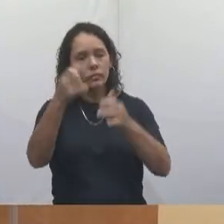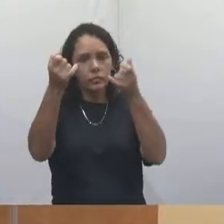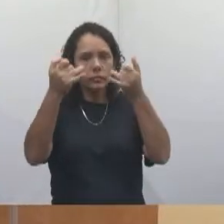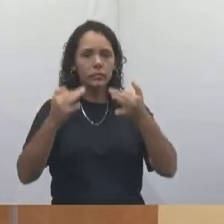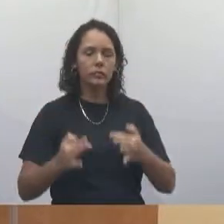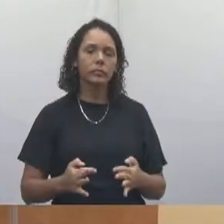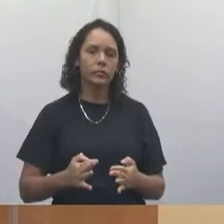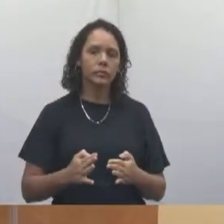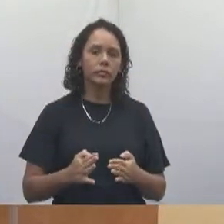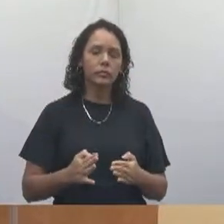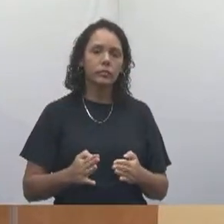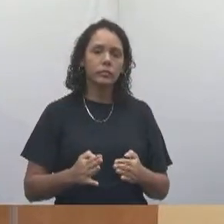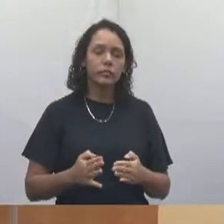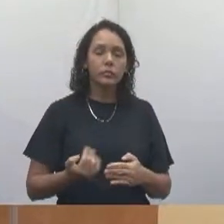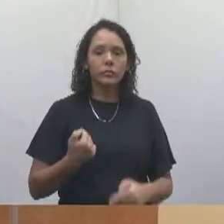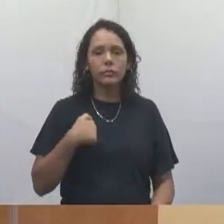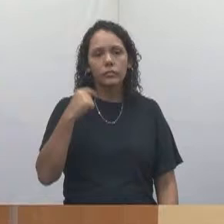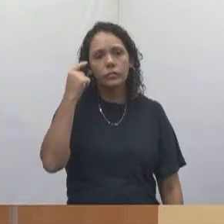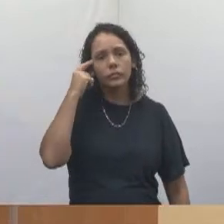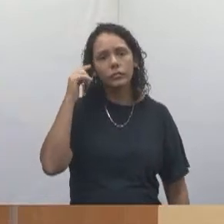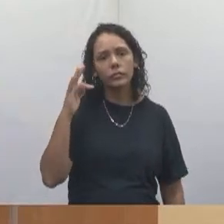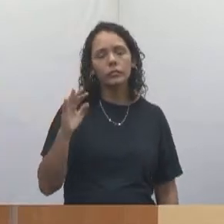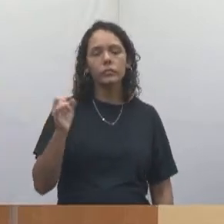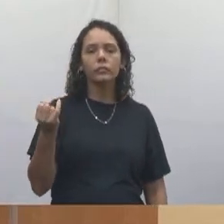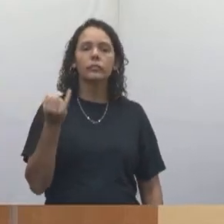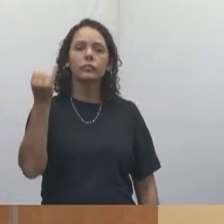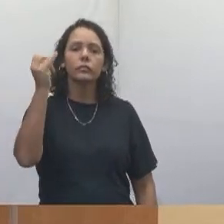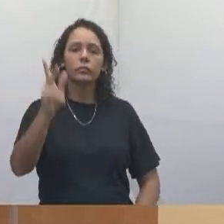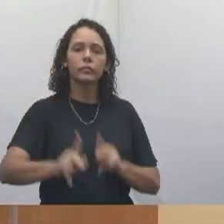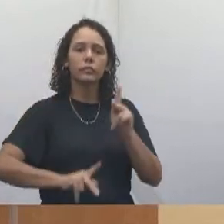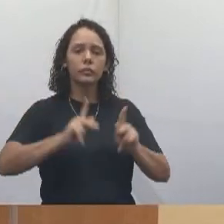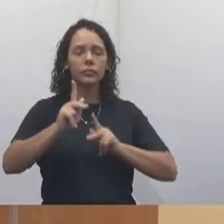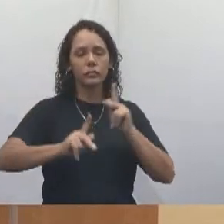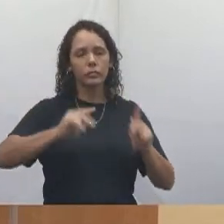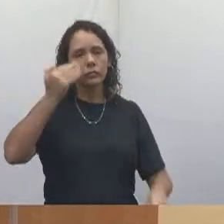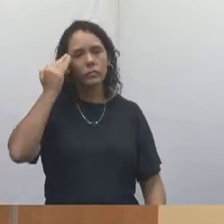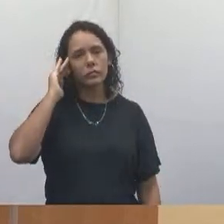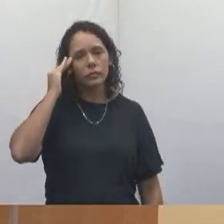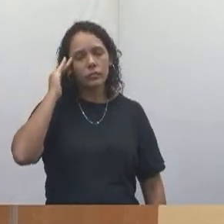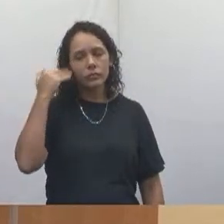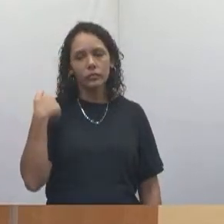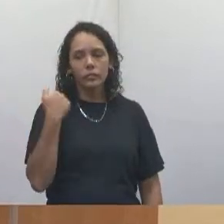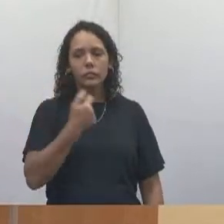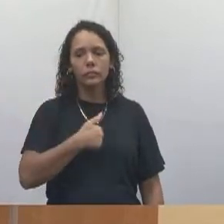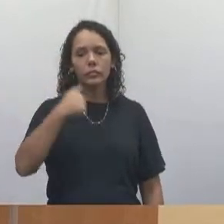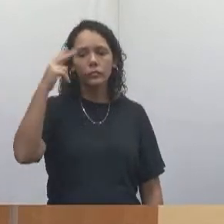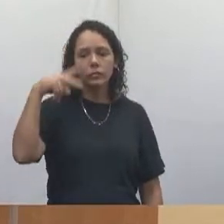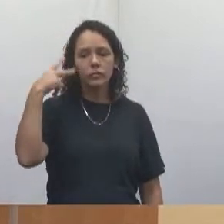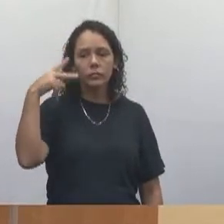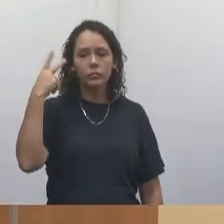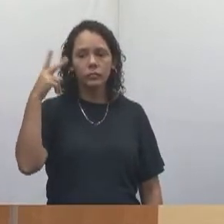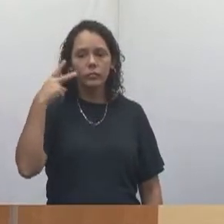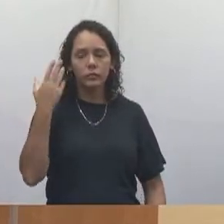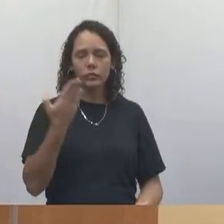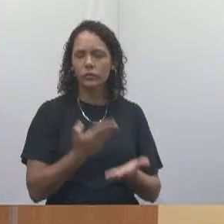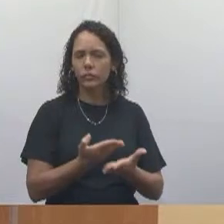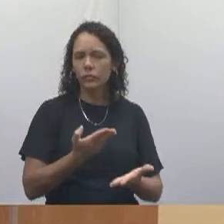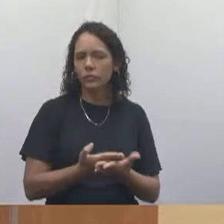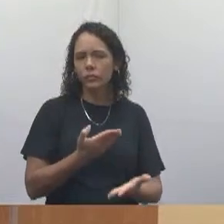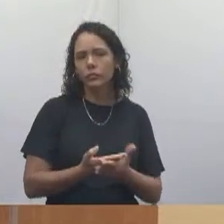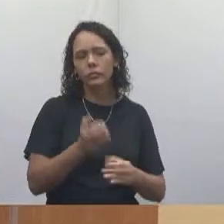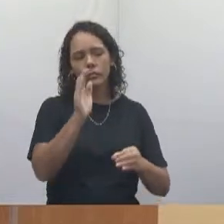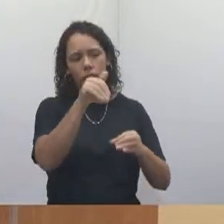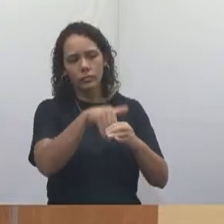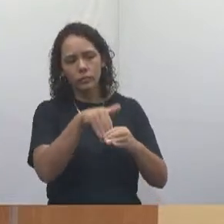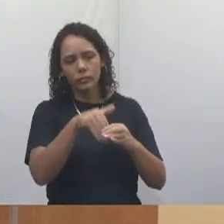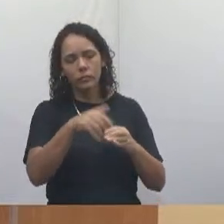contas. Né, eu acho que é importante a população saber disso e nós, enquanto vereador, apreciar para que a gente possa estar votando